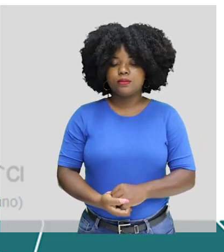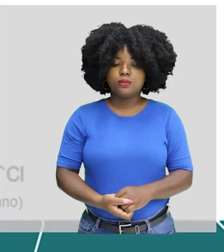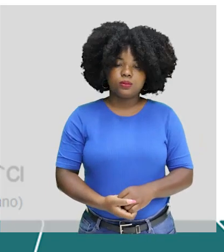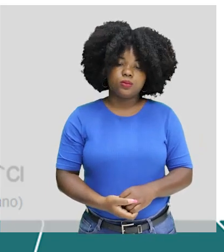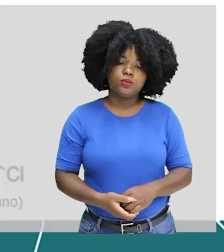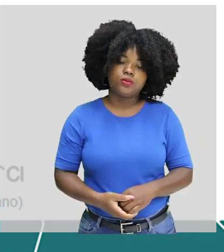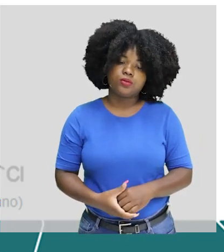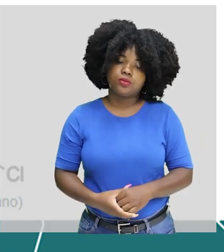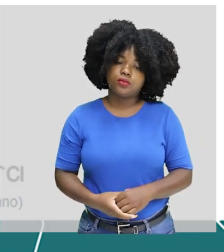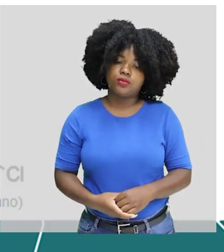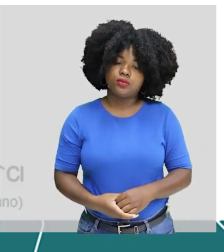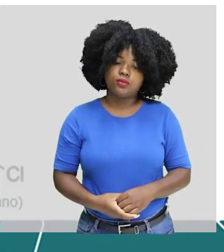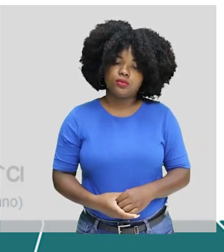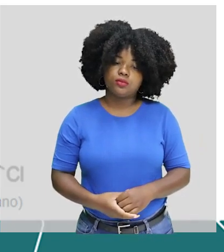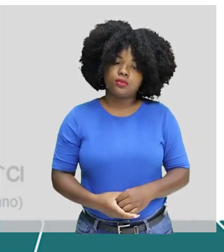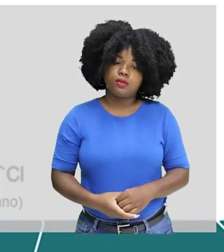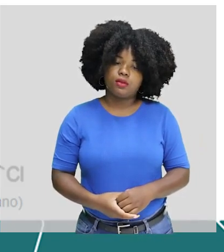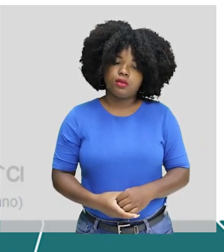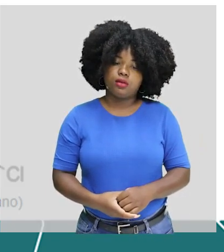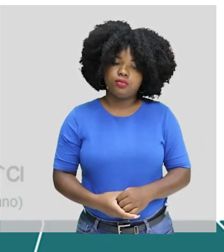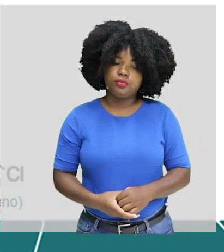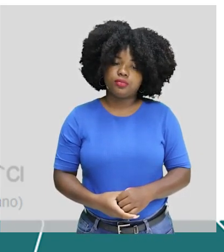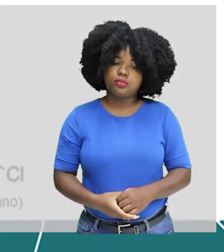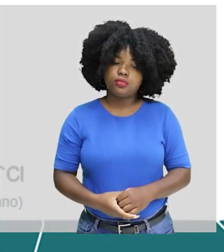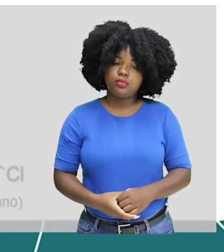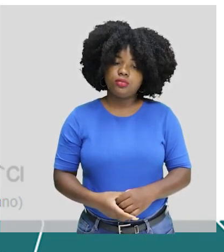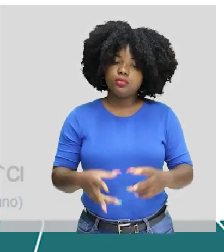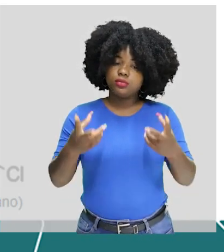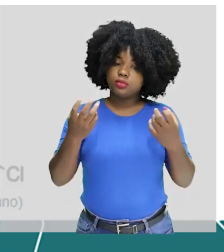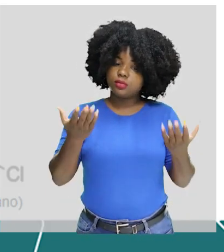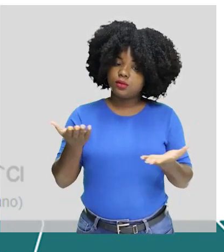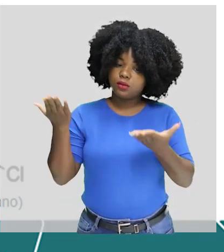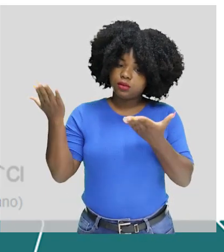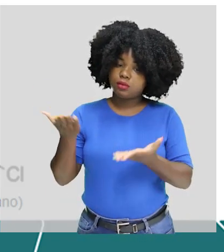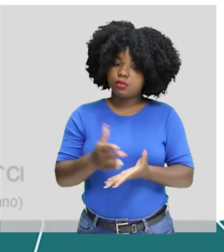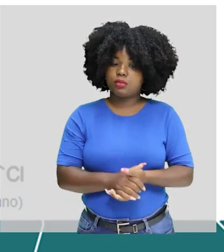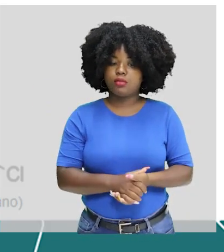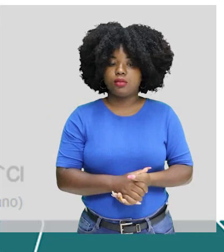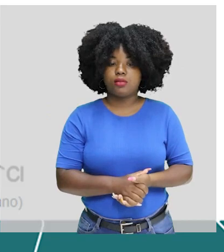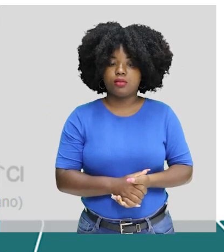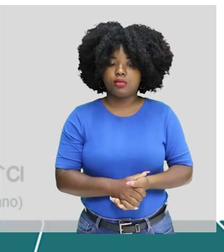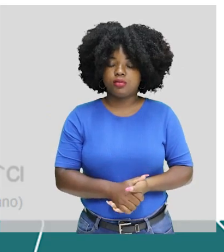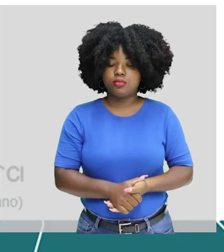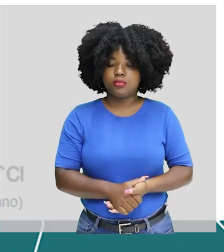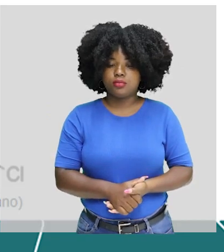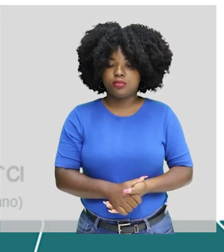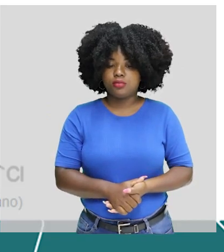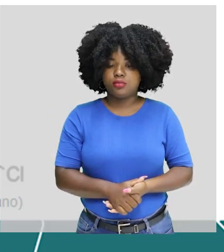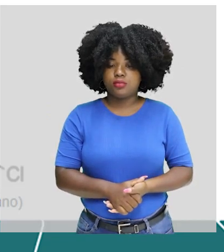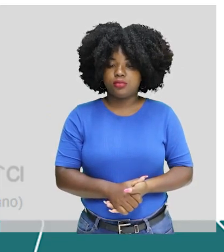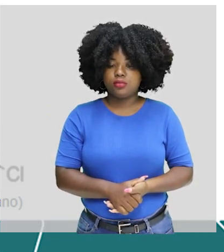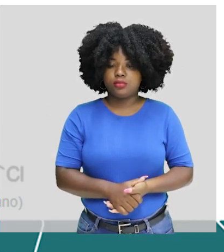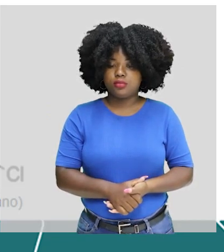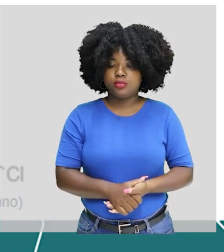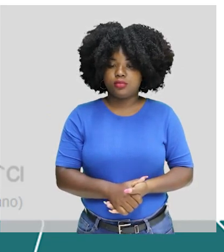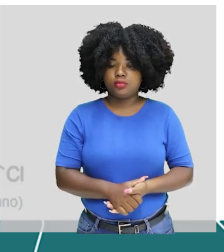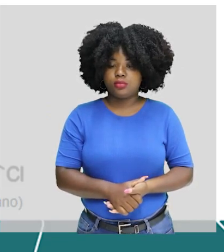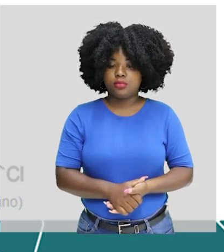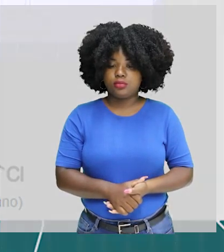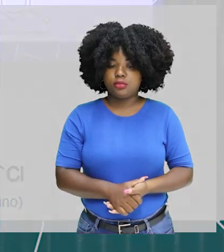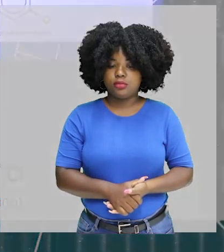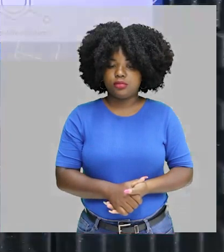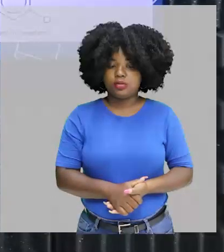né? Mas nós podemos destacar algumas. Observe na tela, turma. Ponto de fusão, ele aumenta de acordo com o